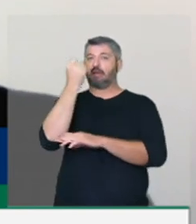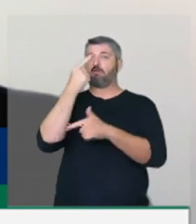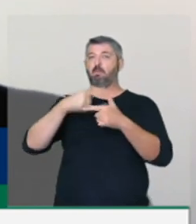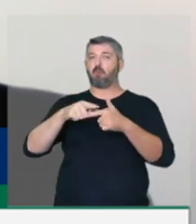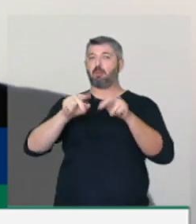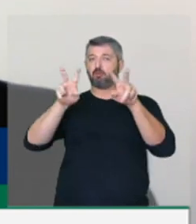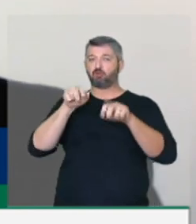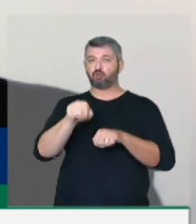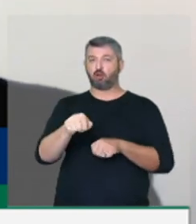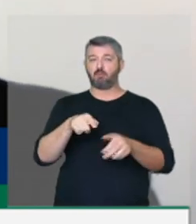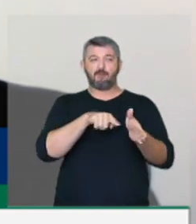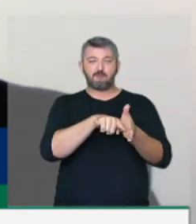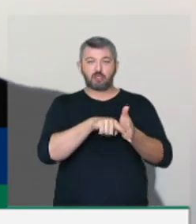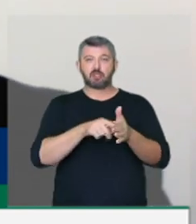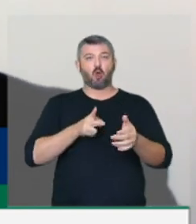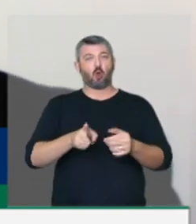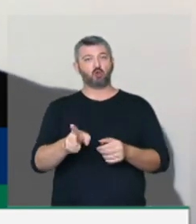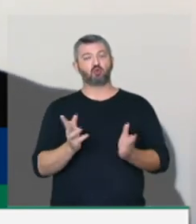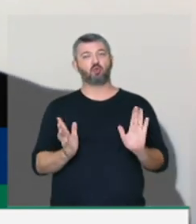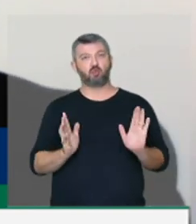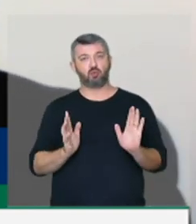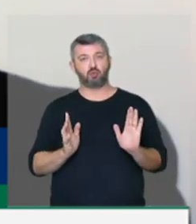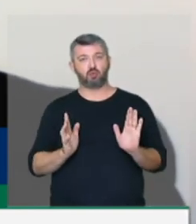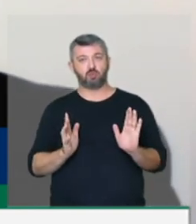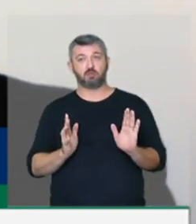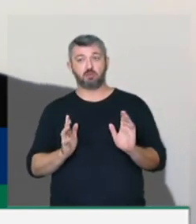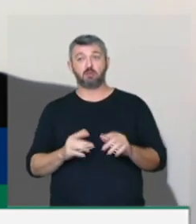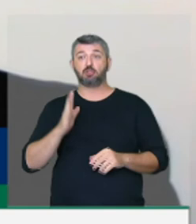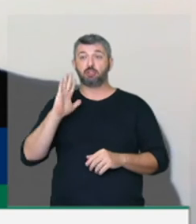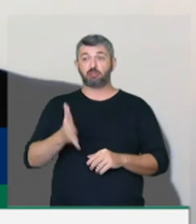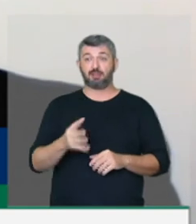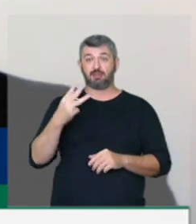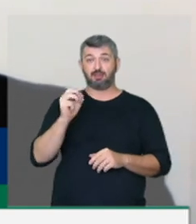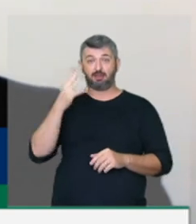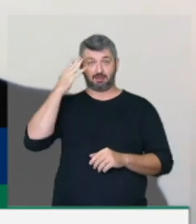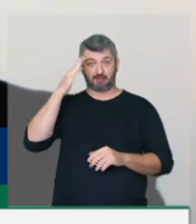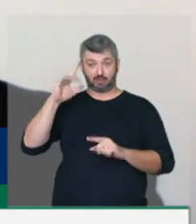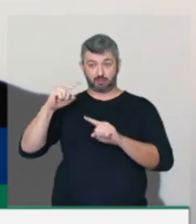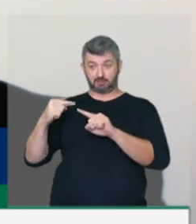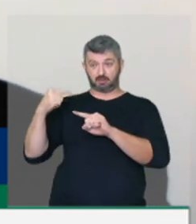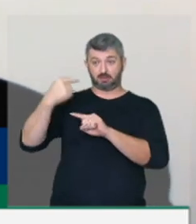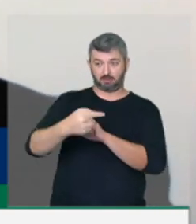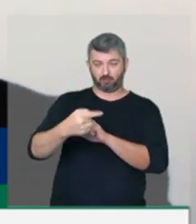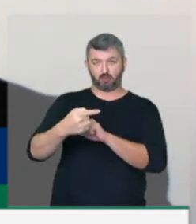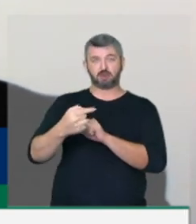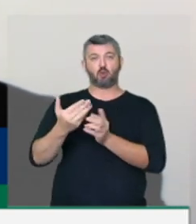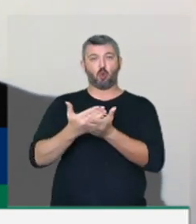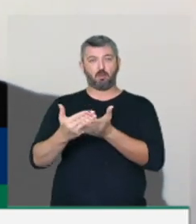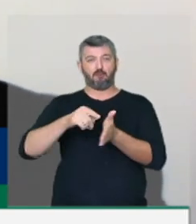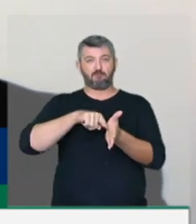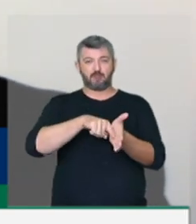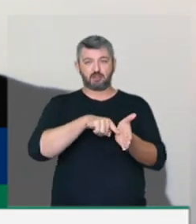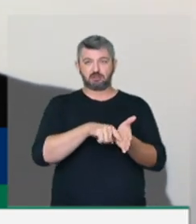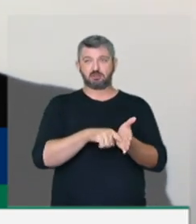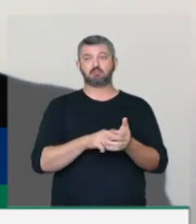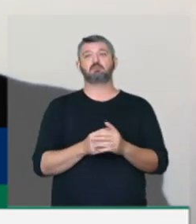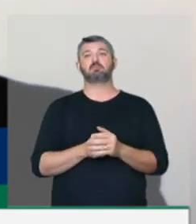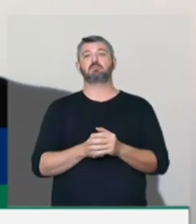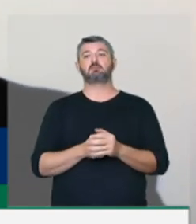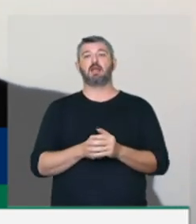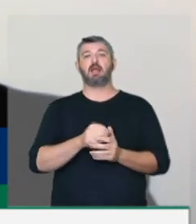da permanência desse instrumento. Transcorridos mais de 30 dias da instauração, não houve o envio